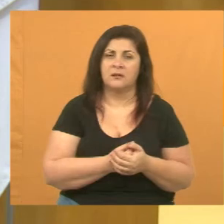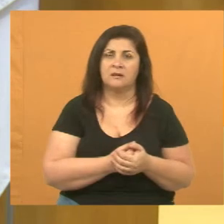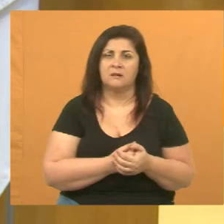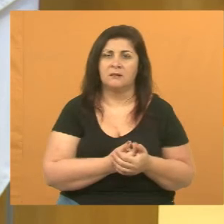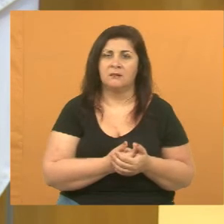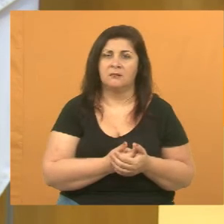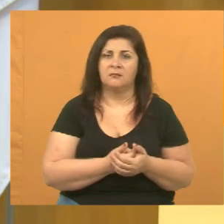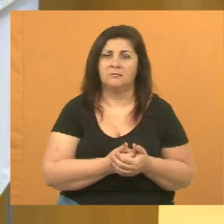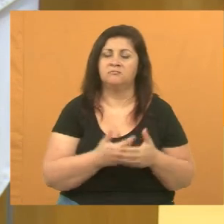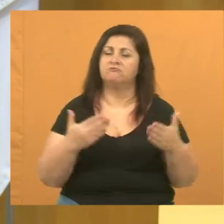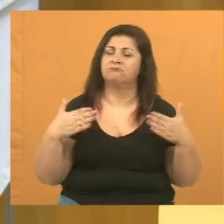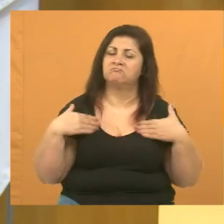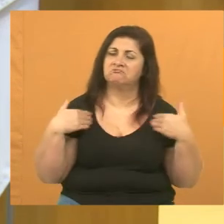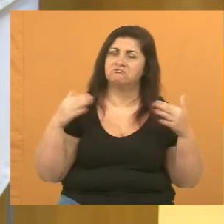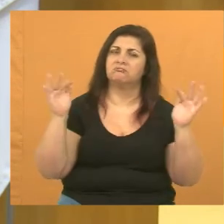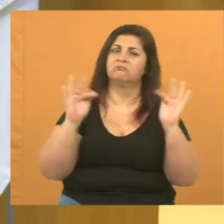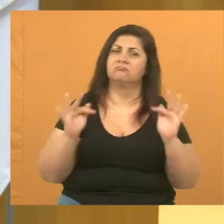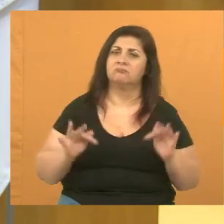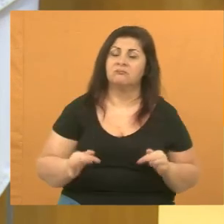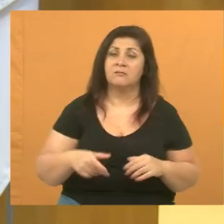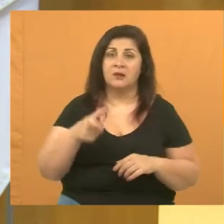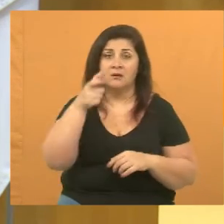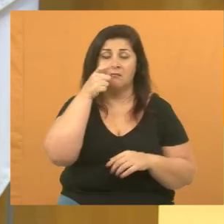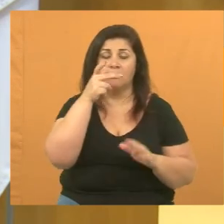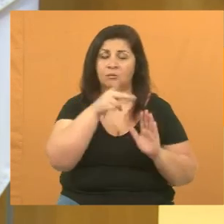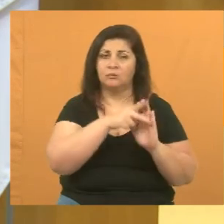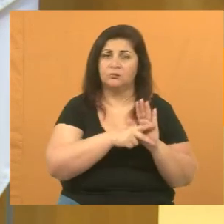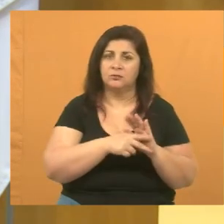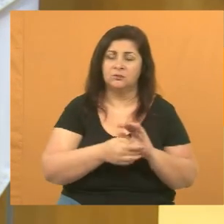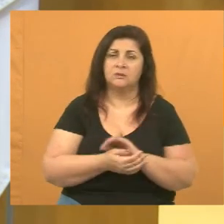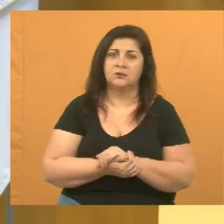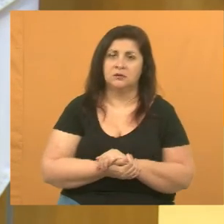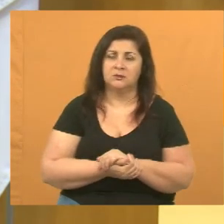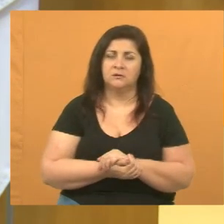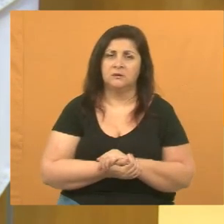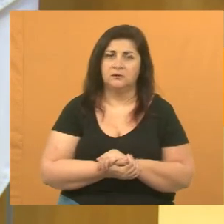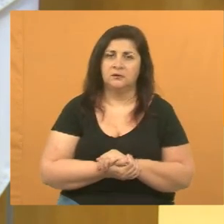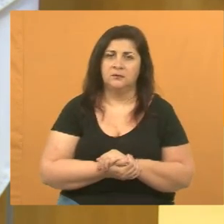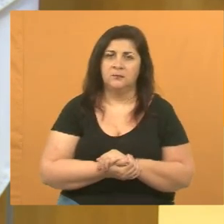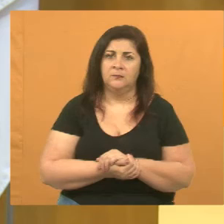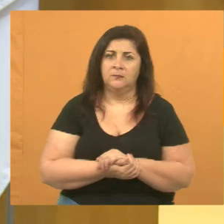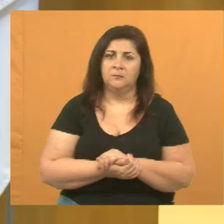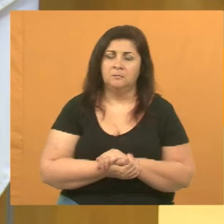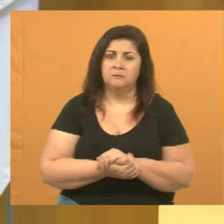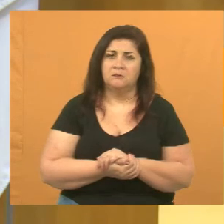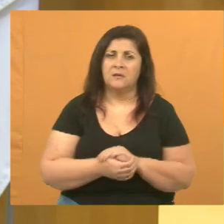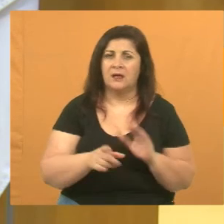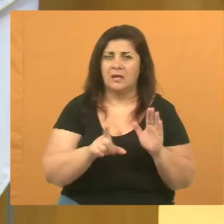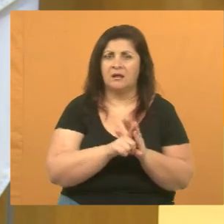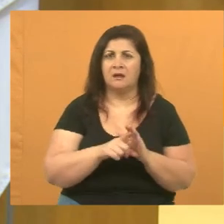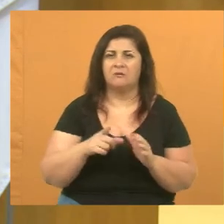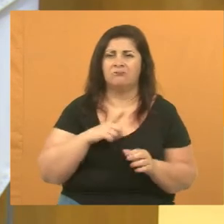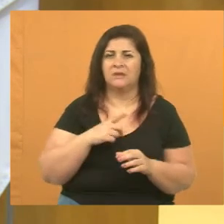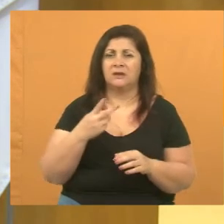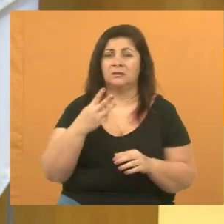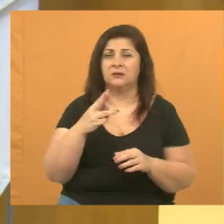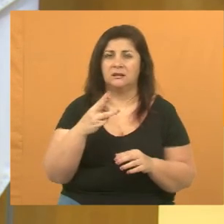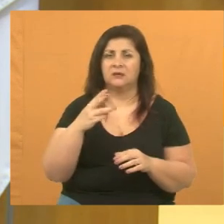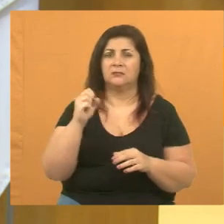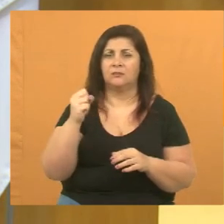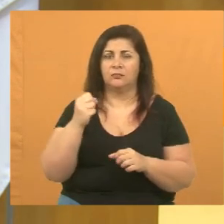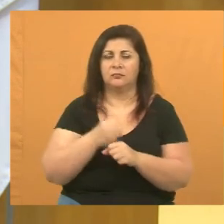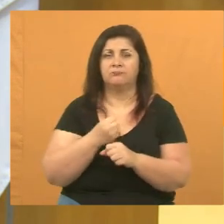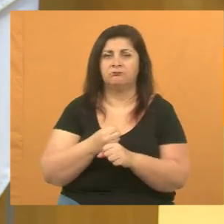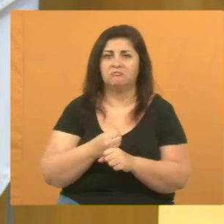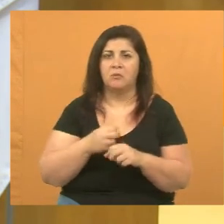fica muito contente por esses projetos que estão vindo. Um projeto, aliás, Rodrigo, né, que essa lei existe há 38 anos